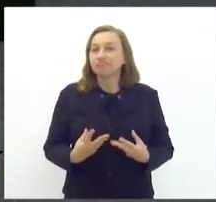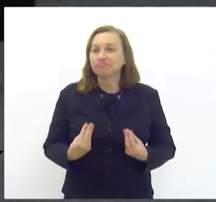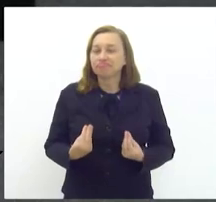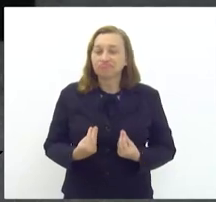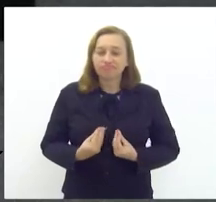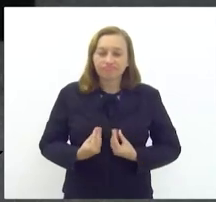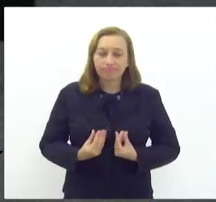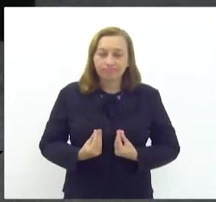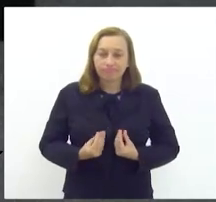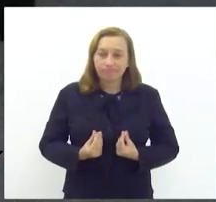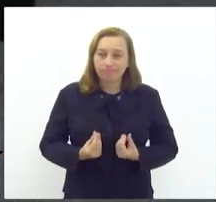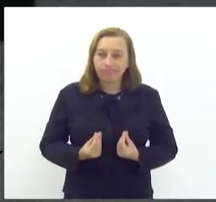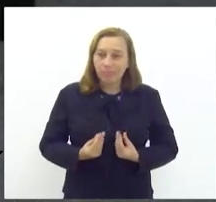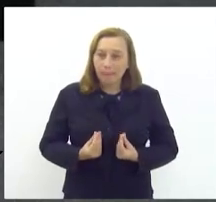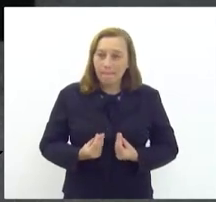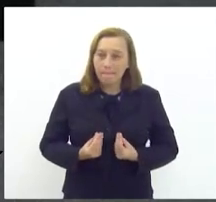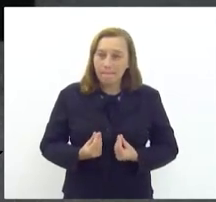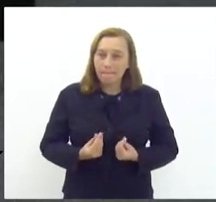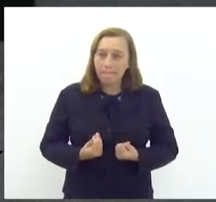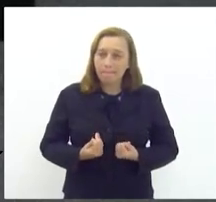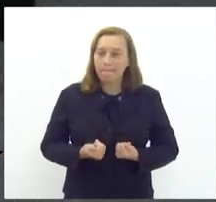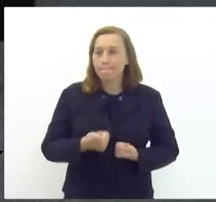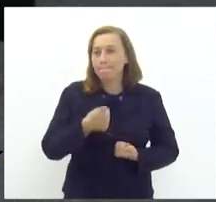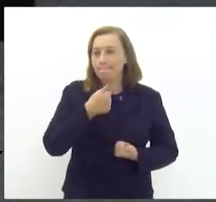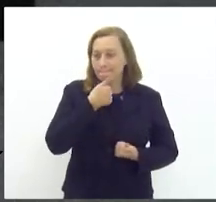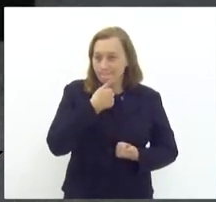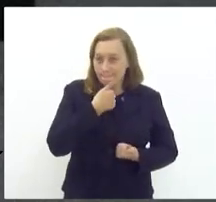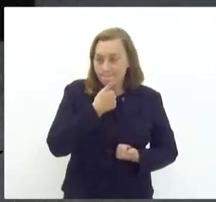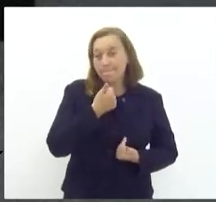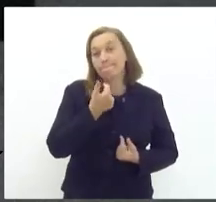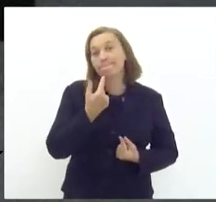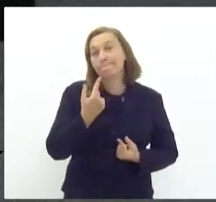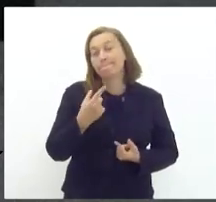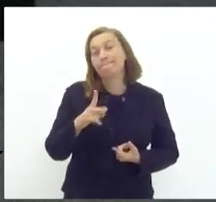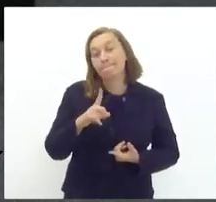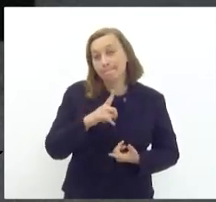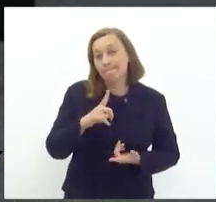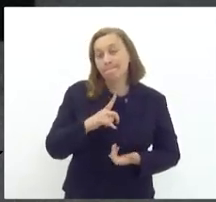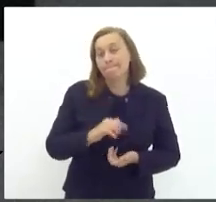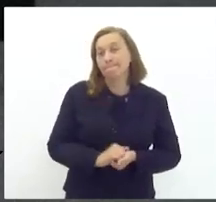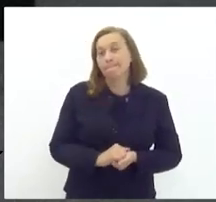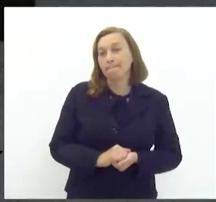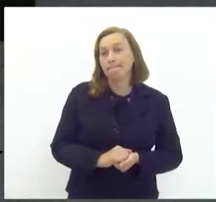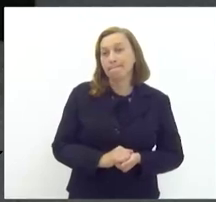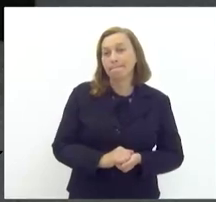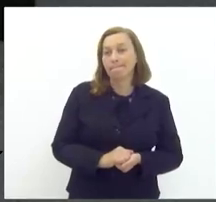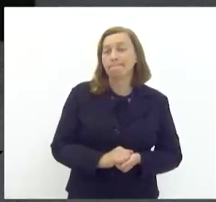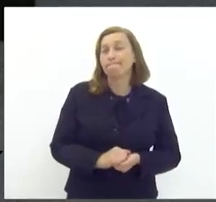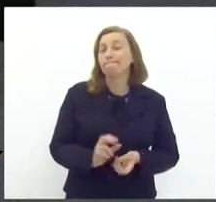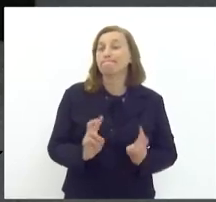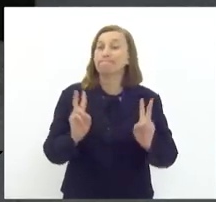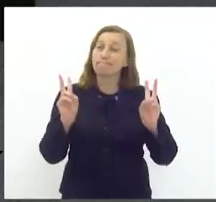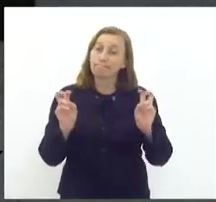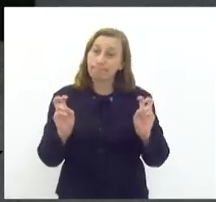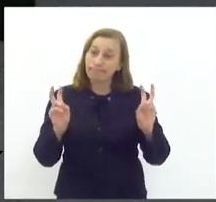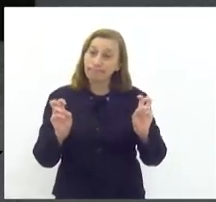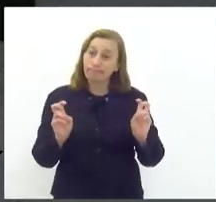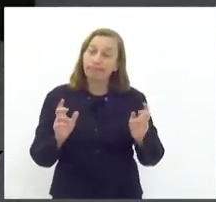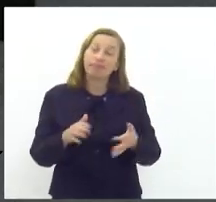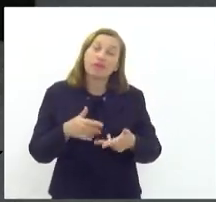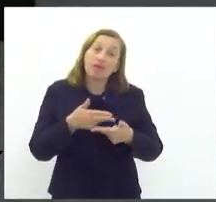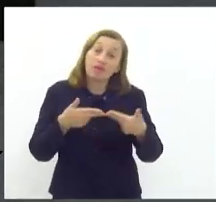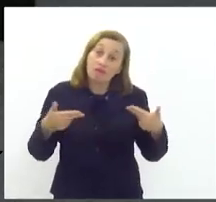é lamentável nessa noite que a gente teve ali todo uma situação de